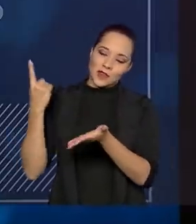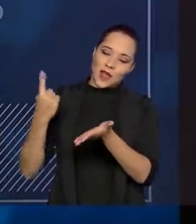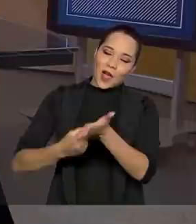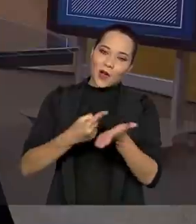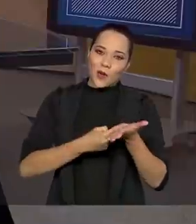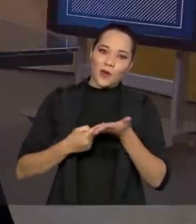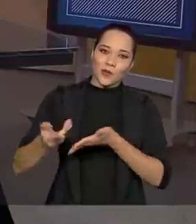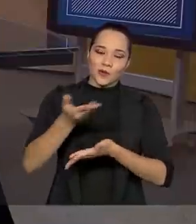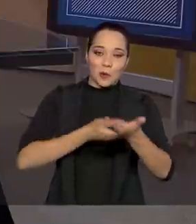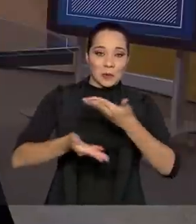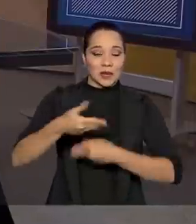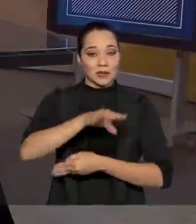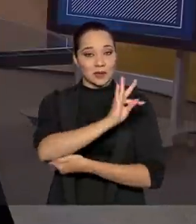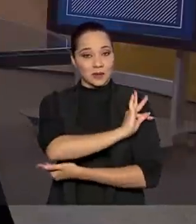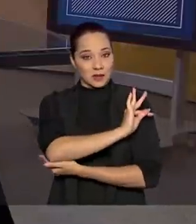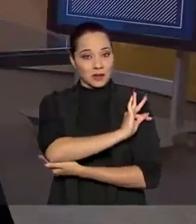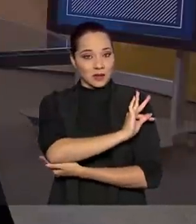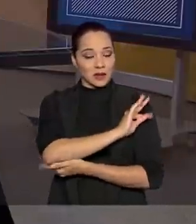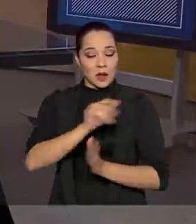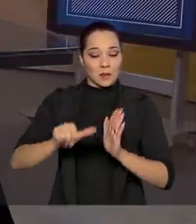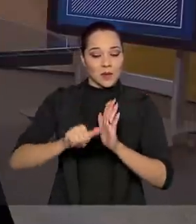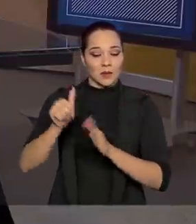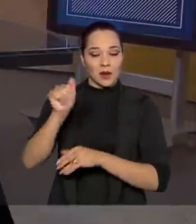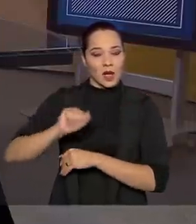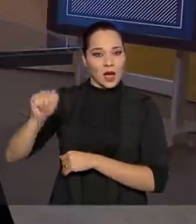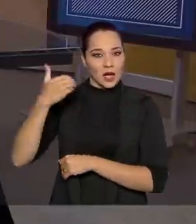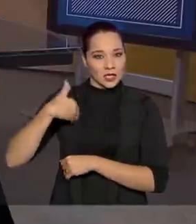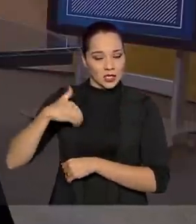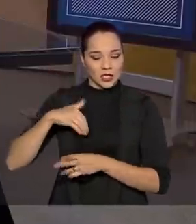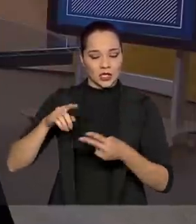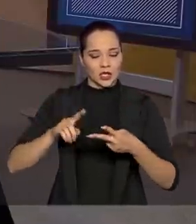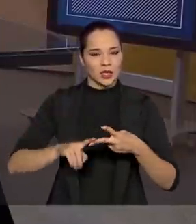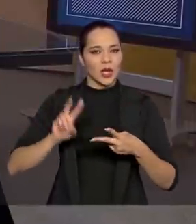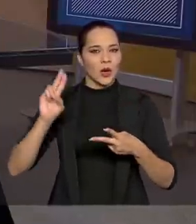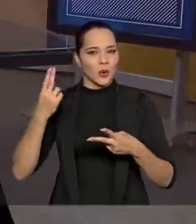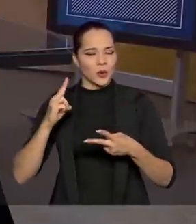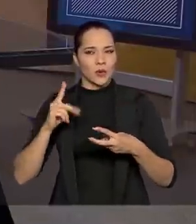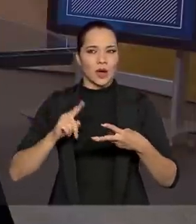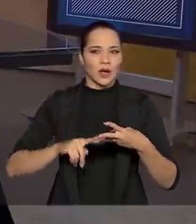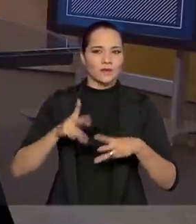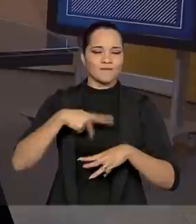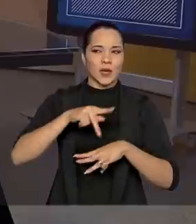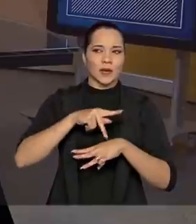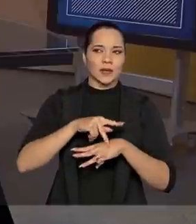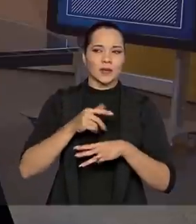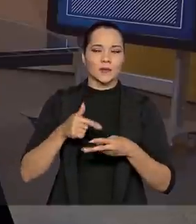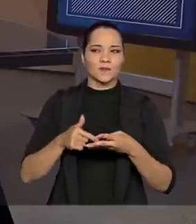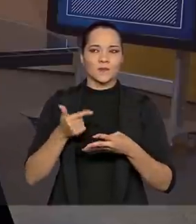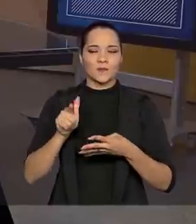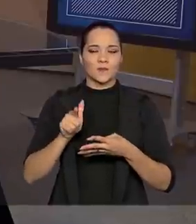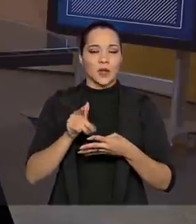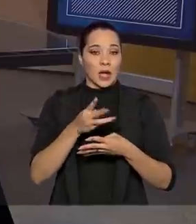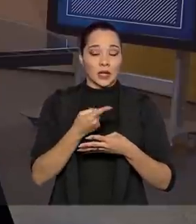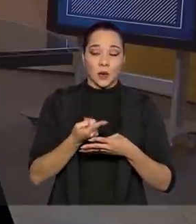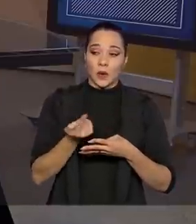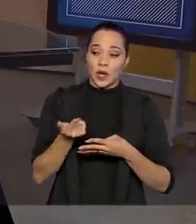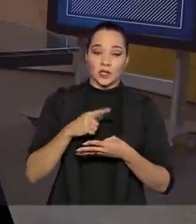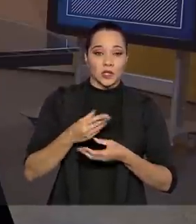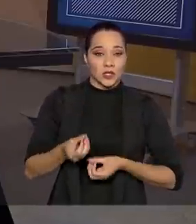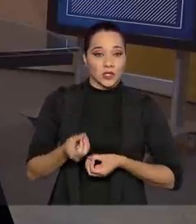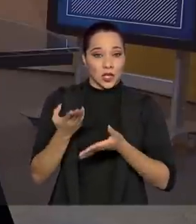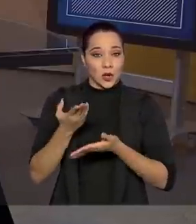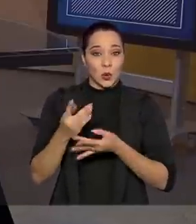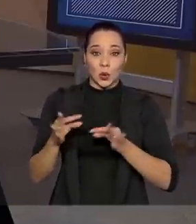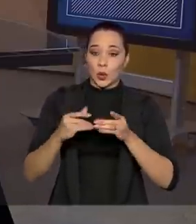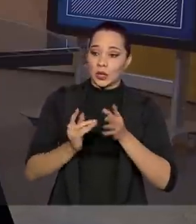de cooperação técnica, né? O primeiro foi a Argentina, recentemente o Uruguai. Passamos para esses países toda